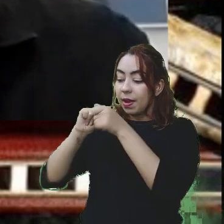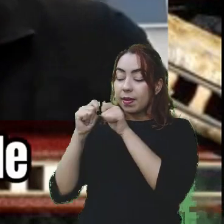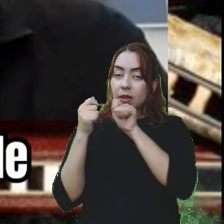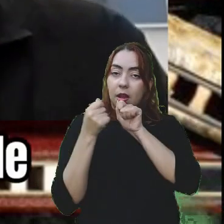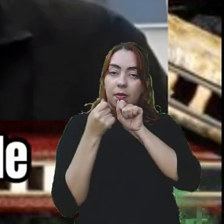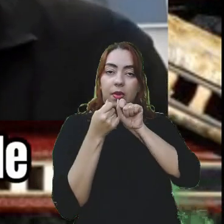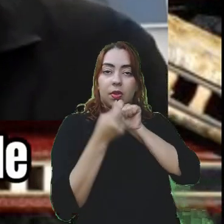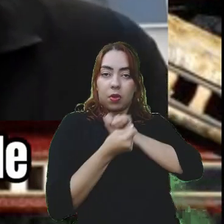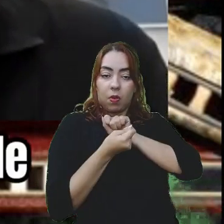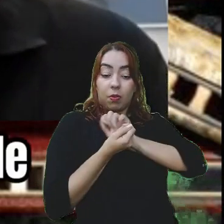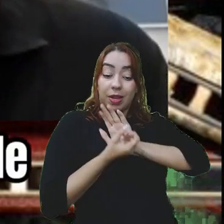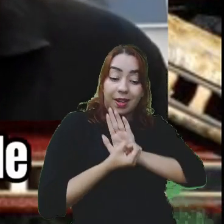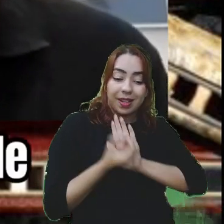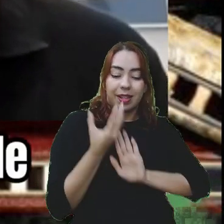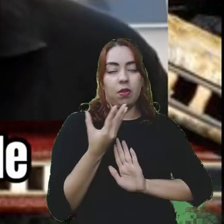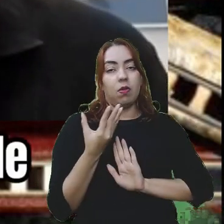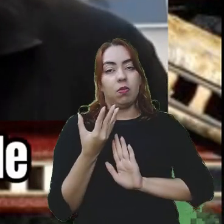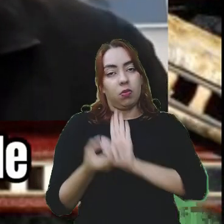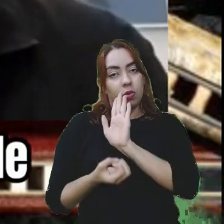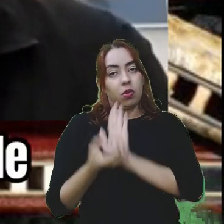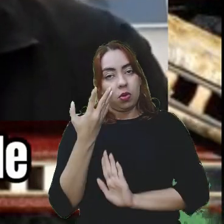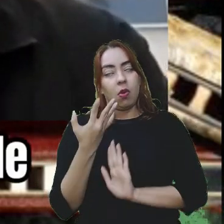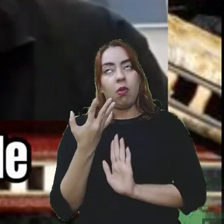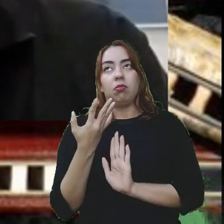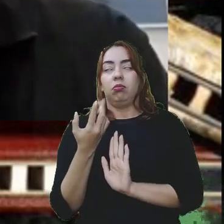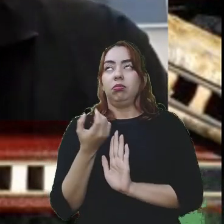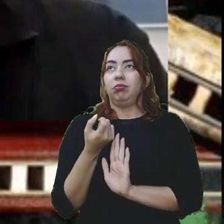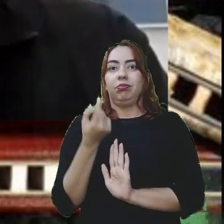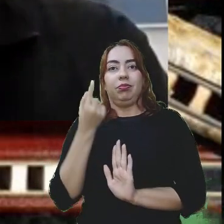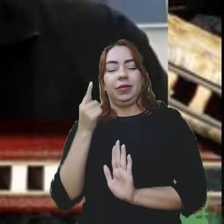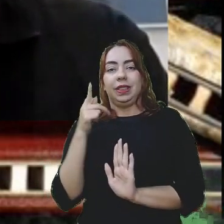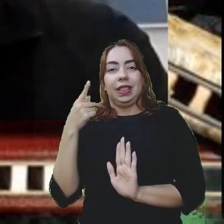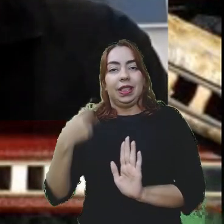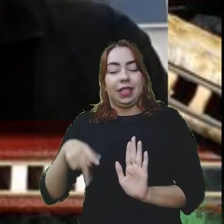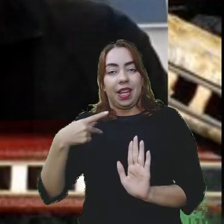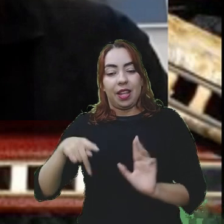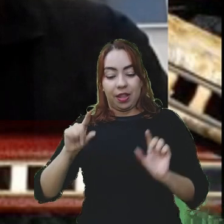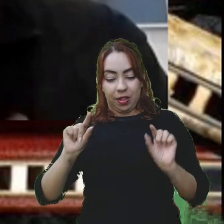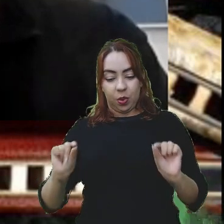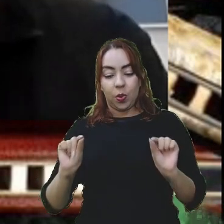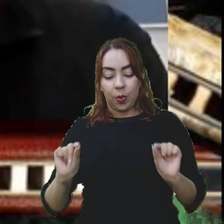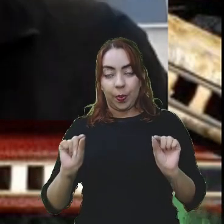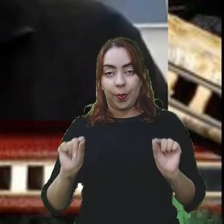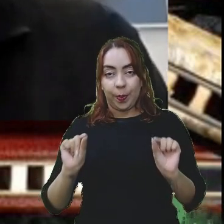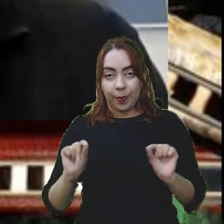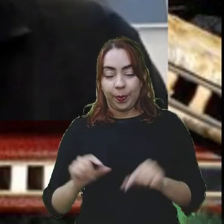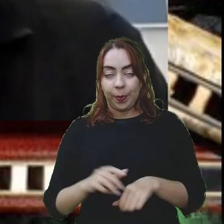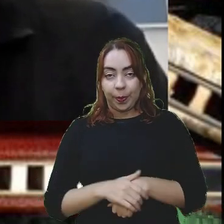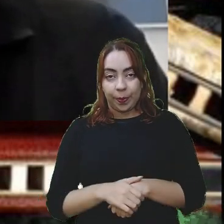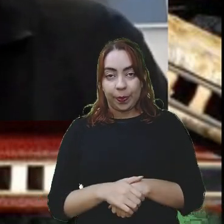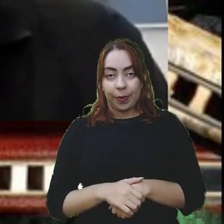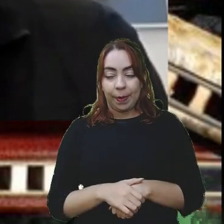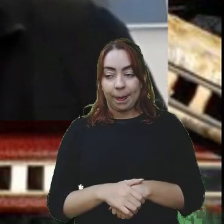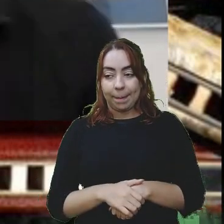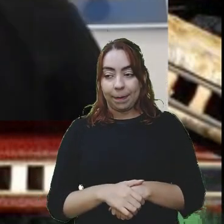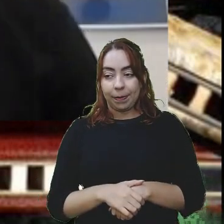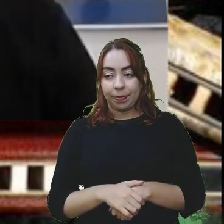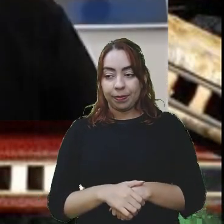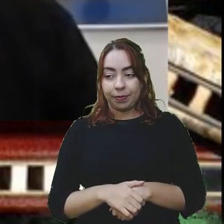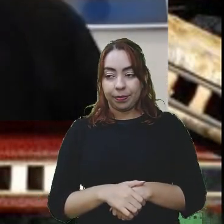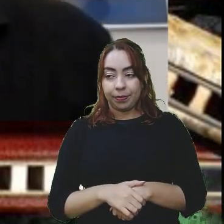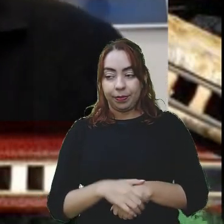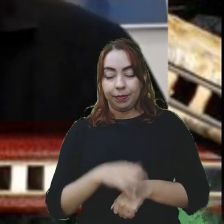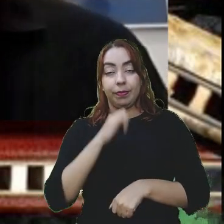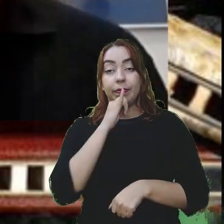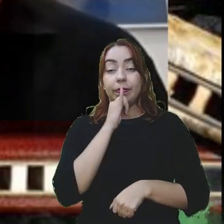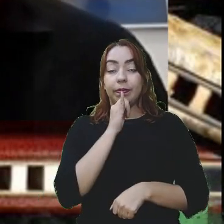dele. E, basicamente, ele faz uma coisa que ele modifica a subdivisão do tango. Então, ele passa a fazer